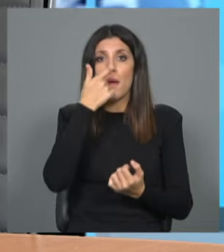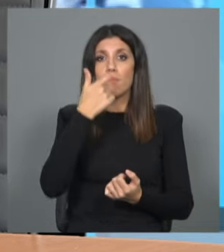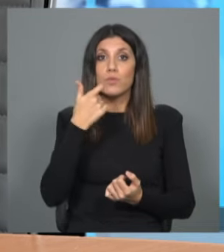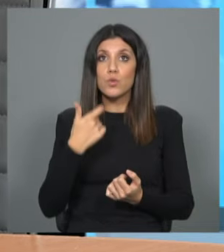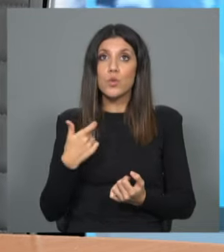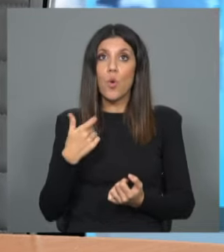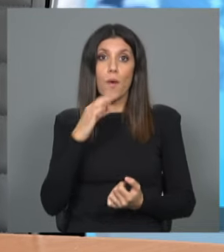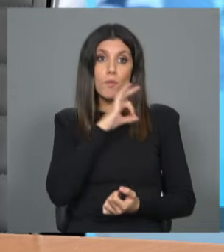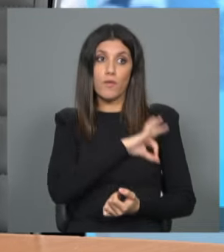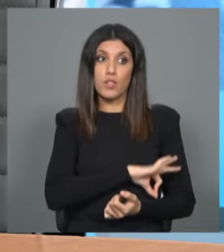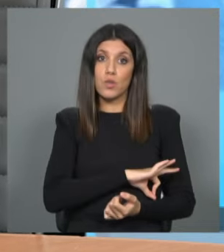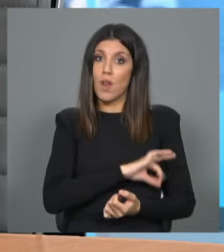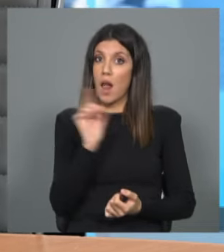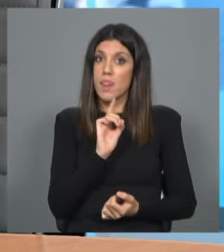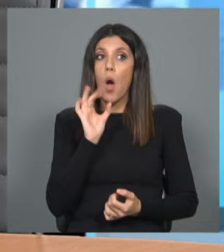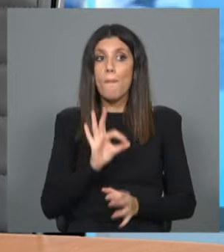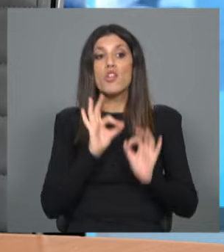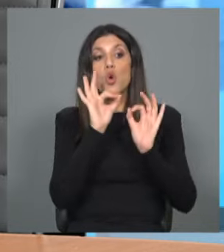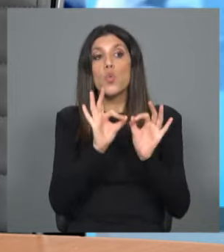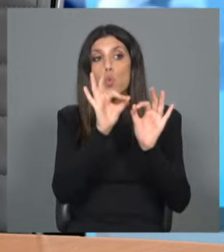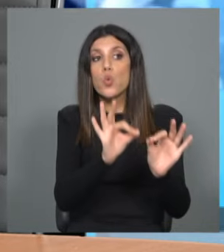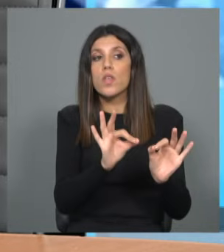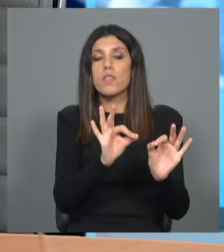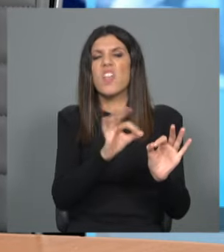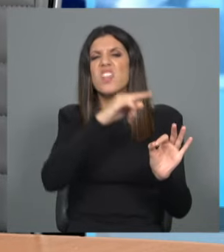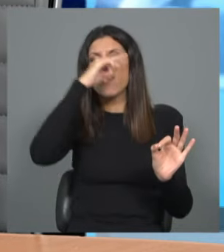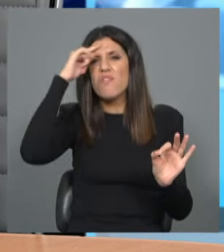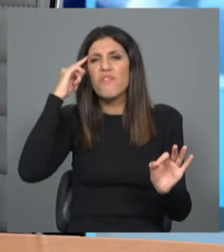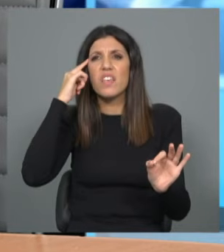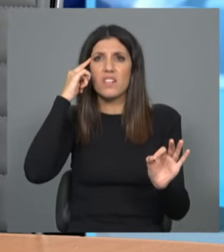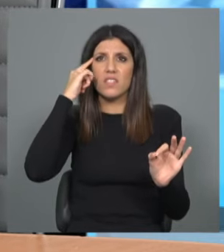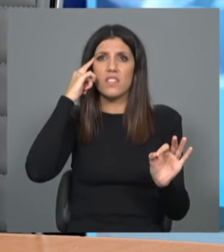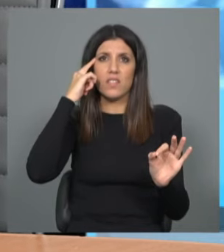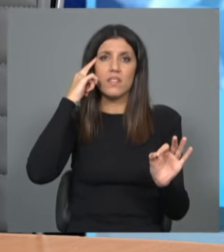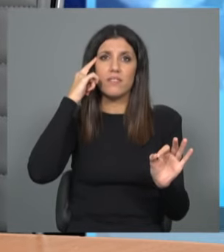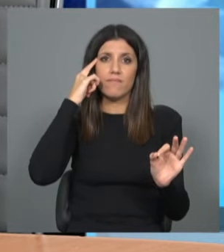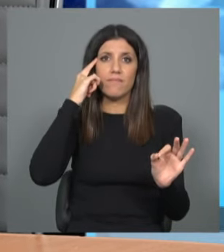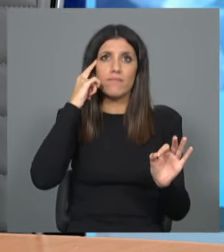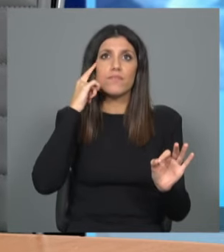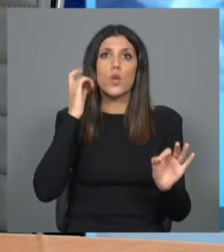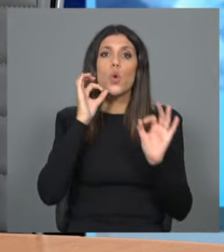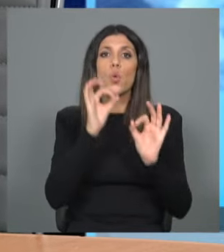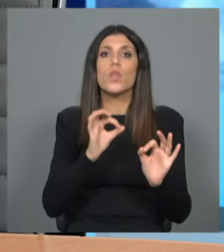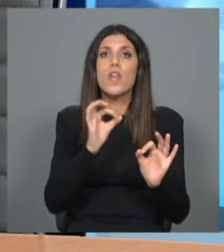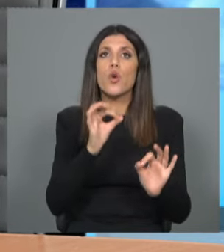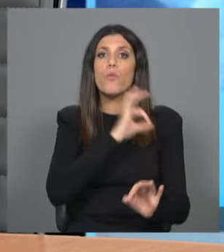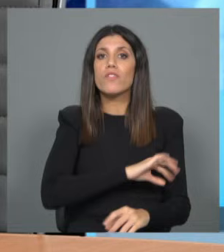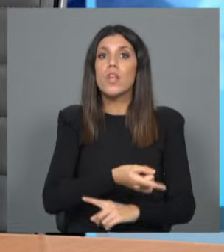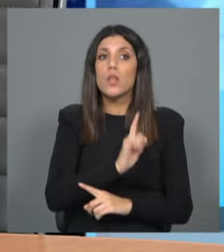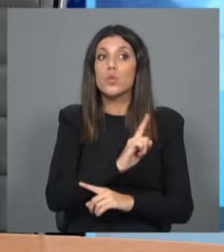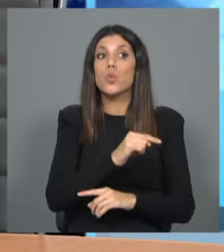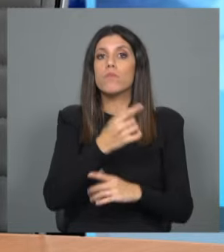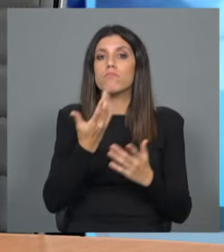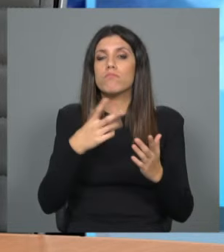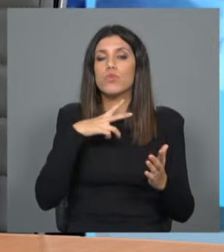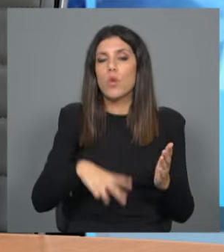dificuldades muito grandes para assumir cuidados a quem é dependente. É muito difícil no nosso país